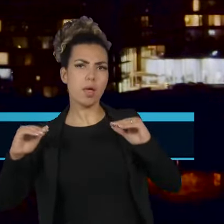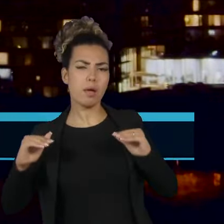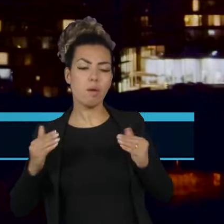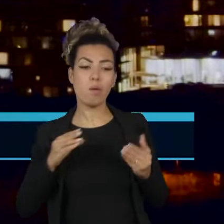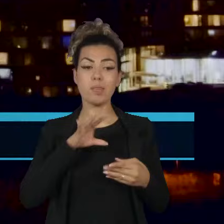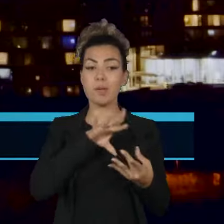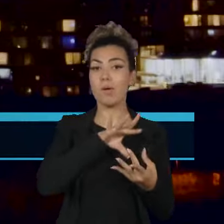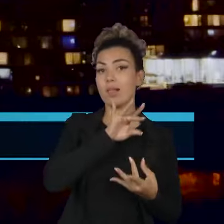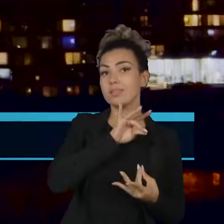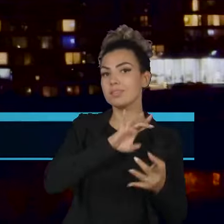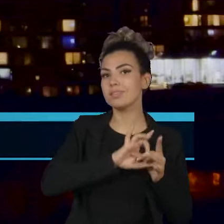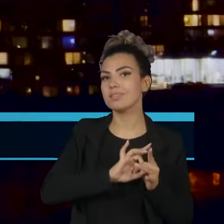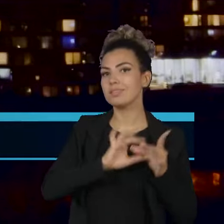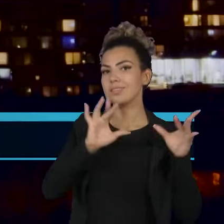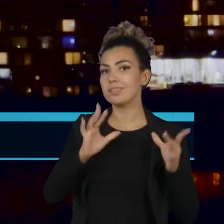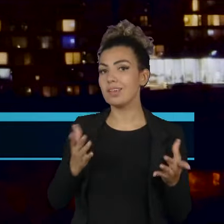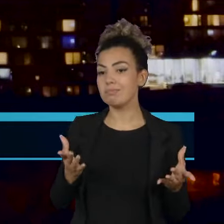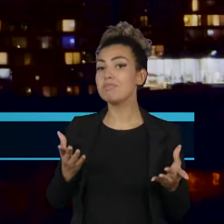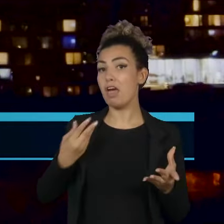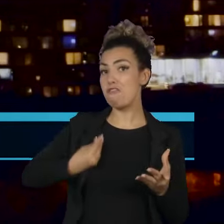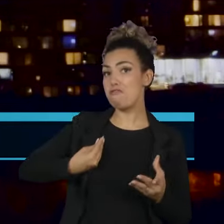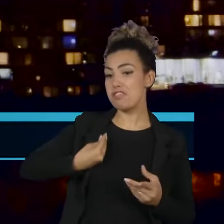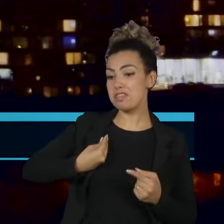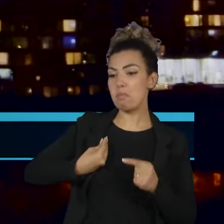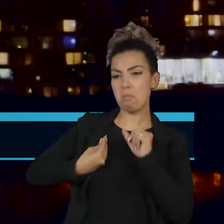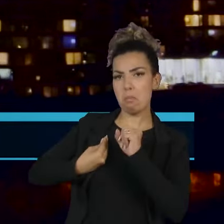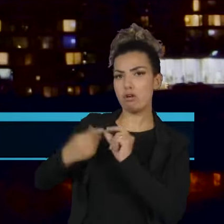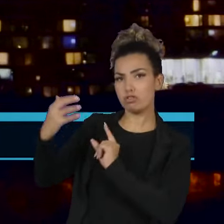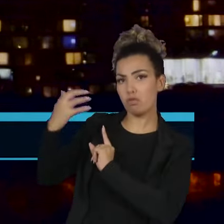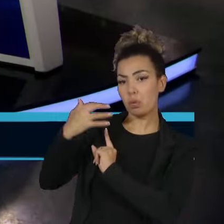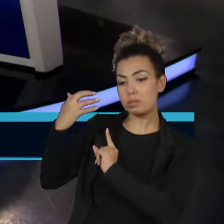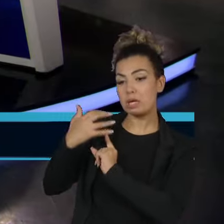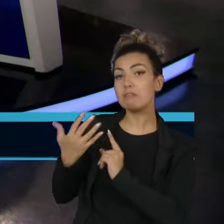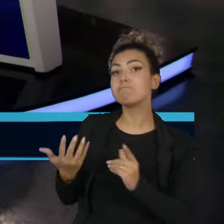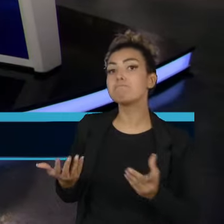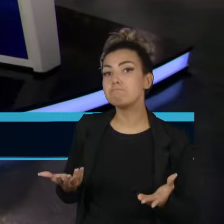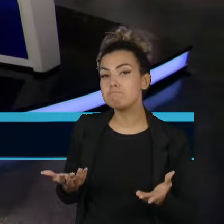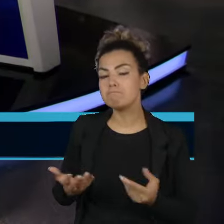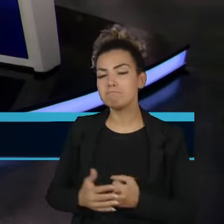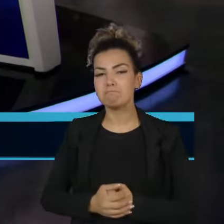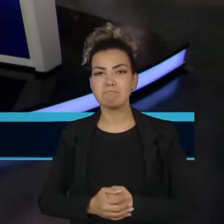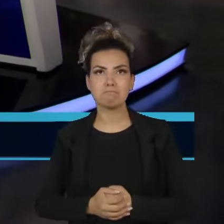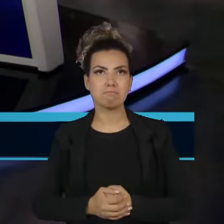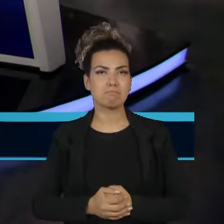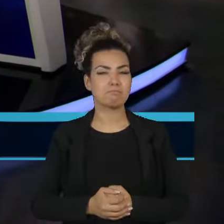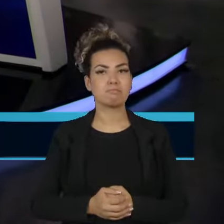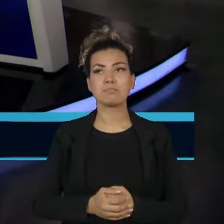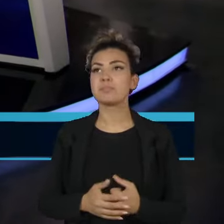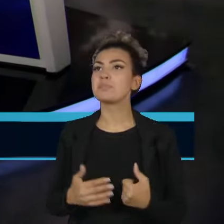afetar a nossa vida. De Londres, Leão Serva. Nelson, até que ponto a caracterização...